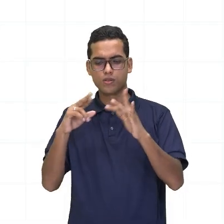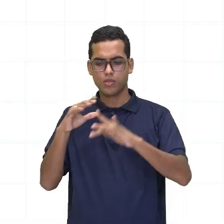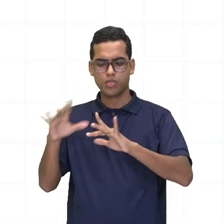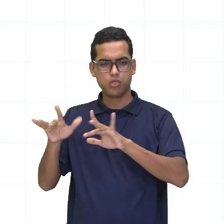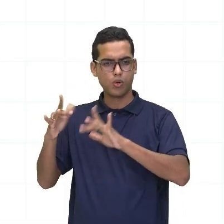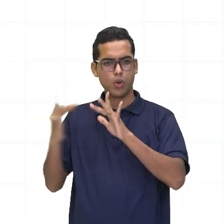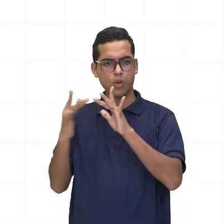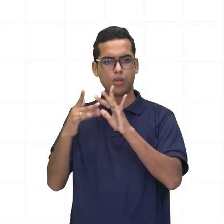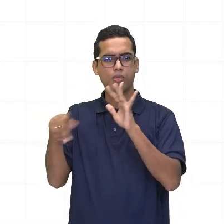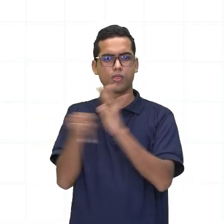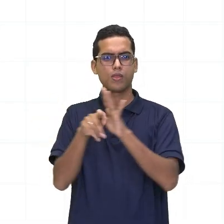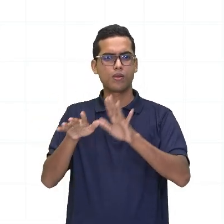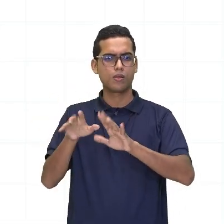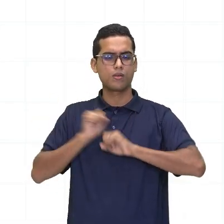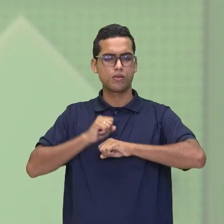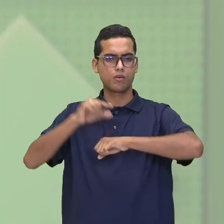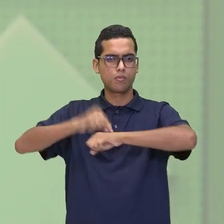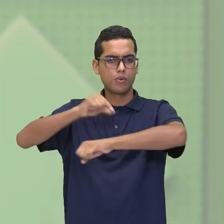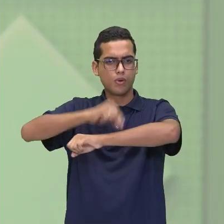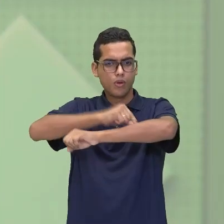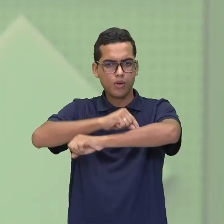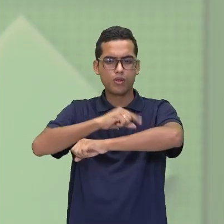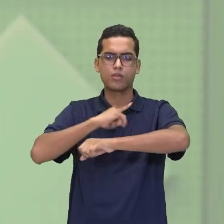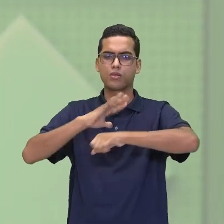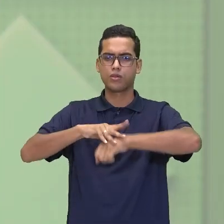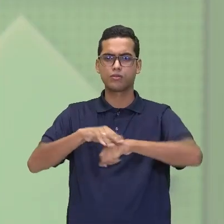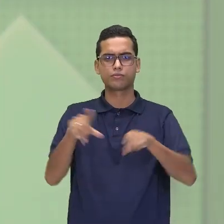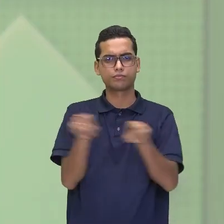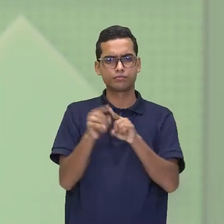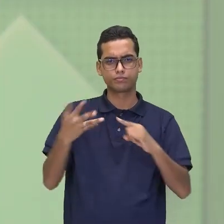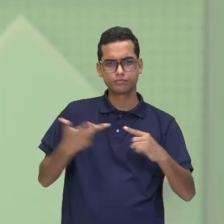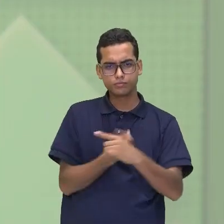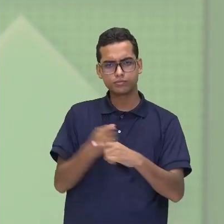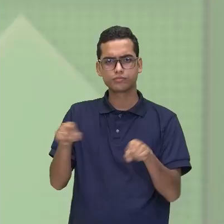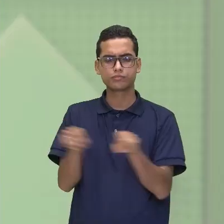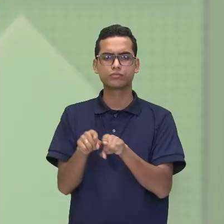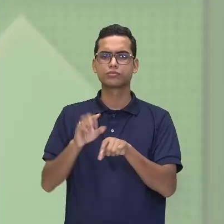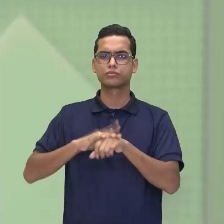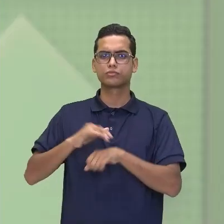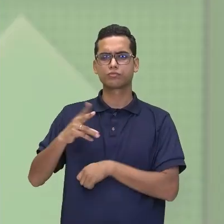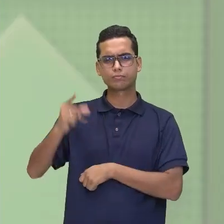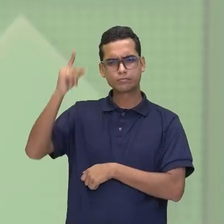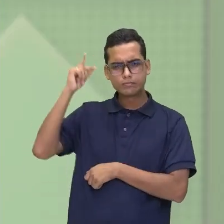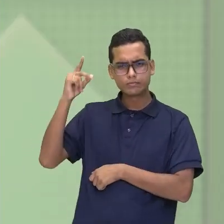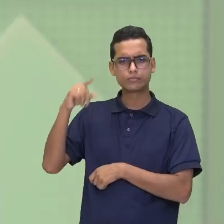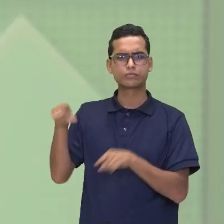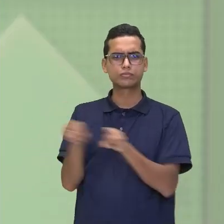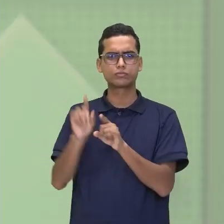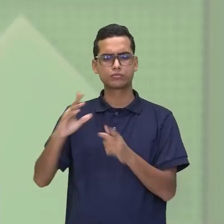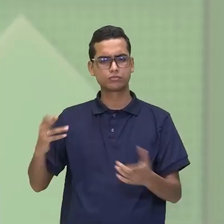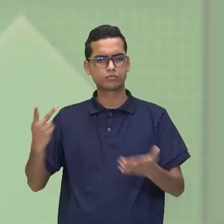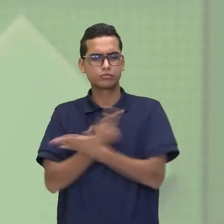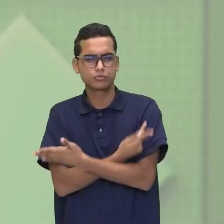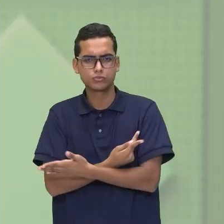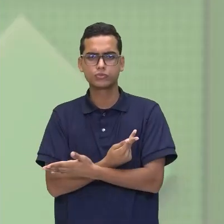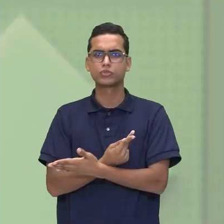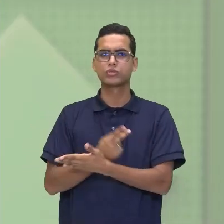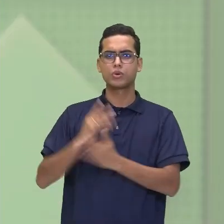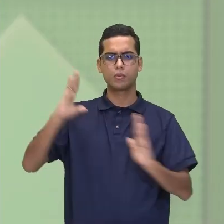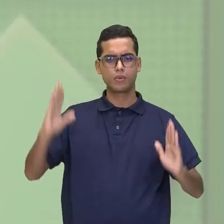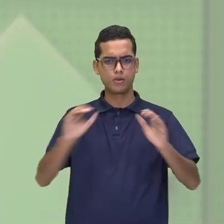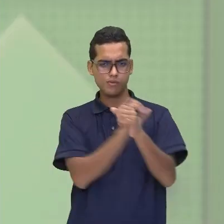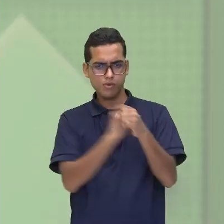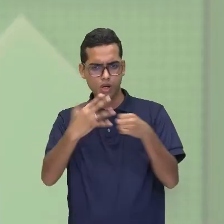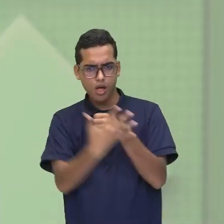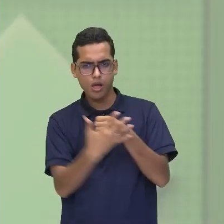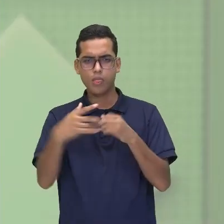pandemia, digamos assim, né, da peste negra muito tempo atrás, né, que foi usada até, foi muito comentada no período aí da